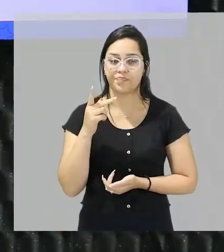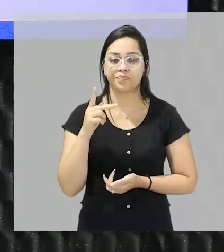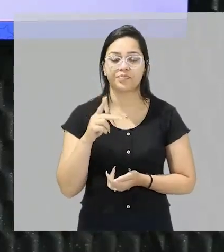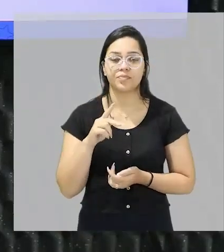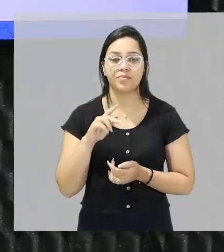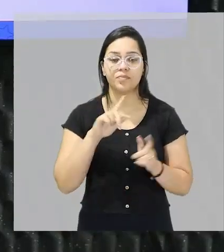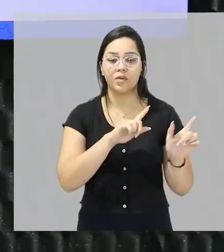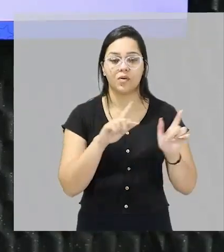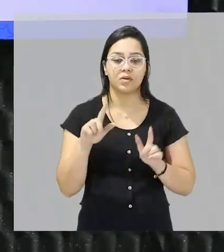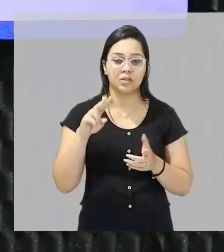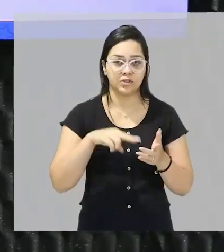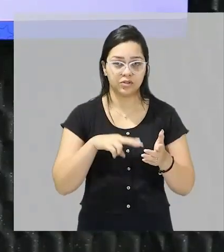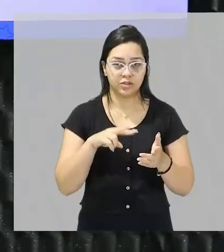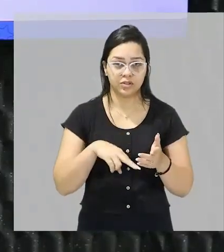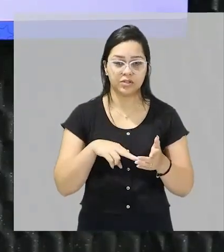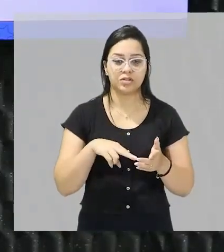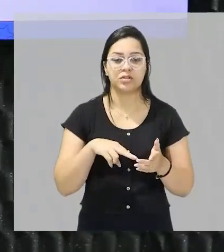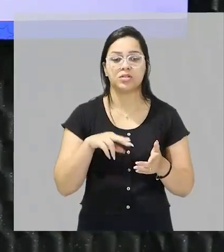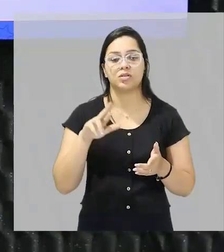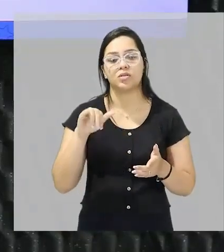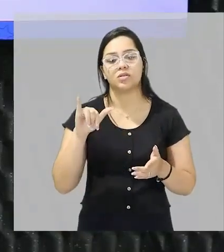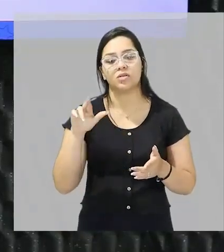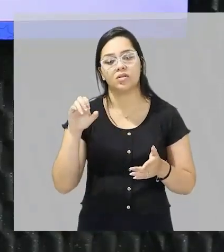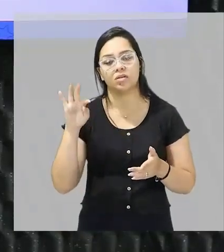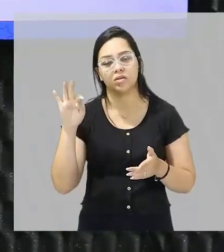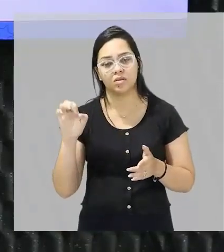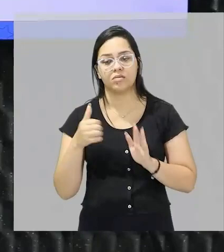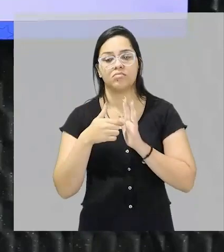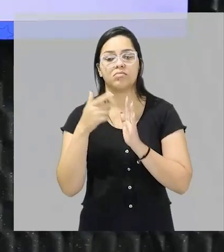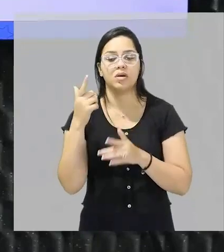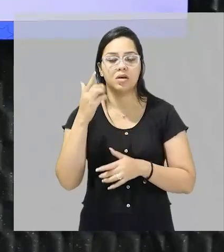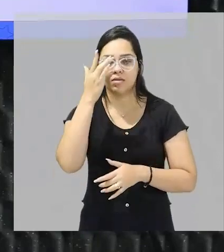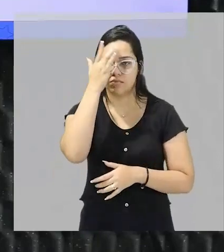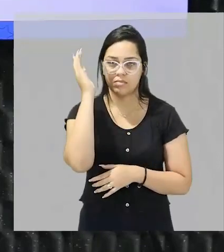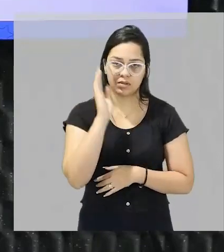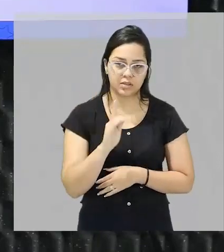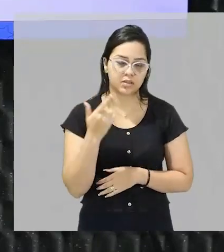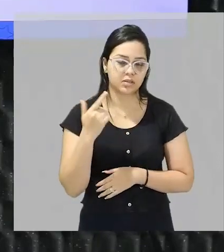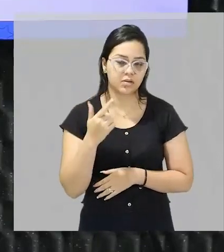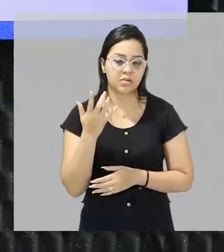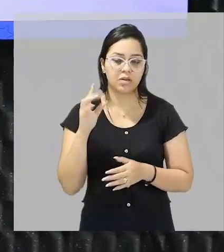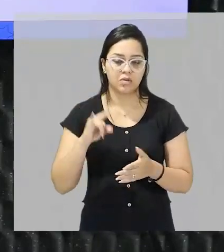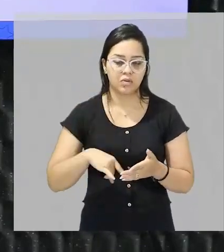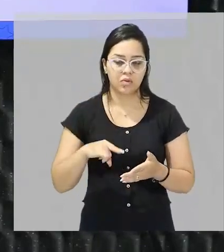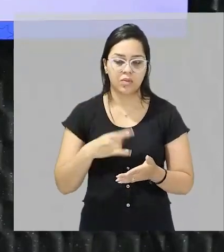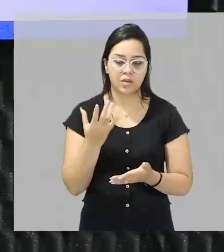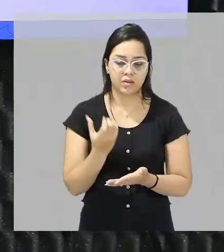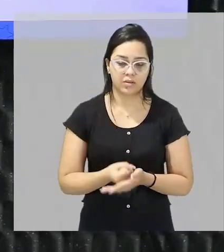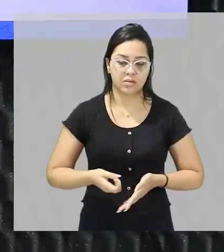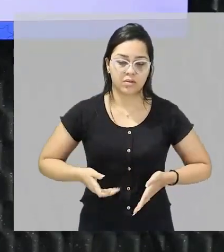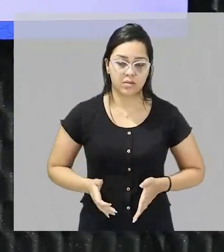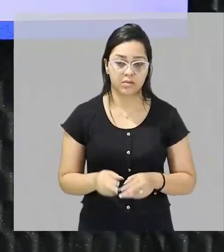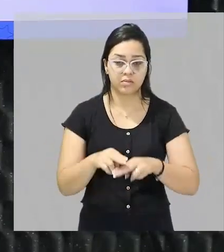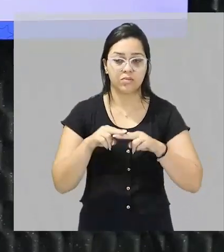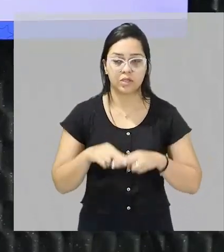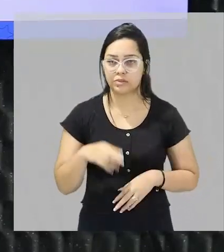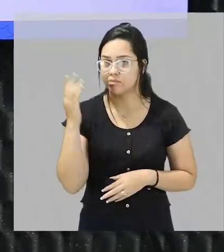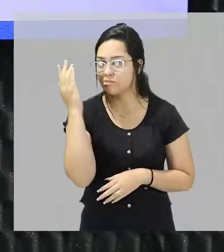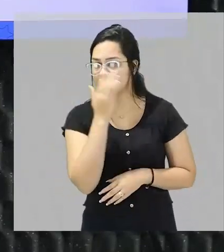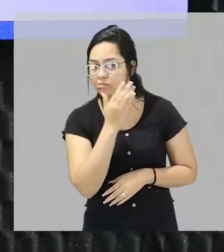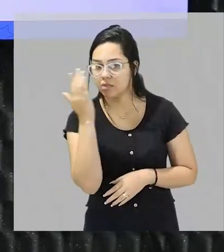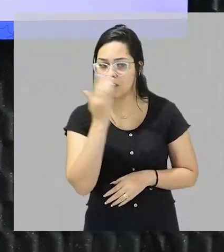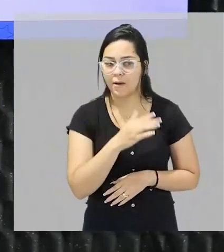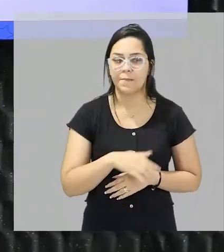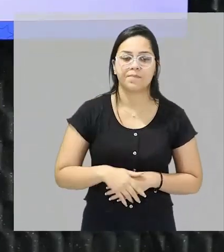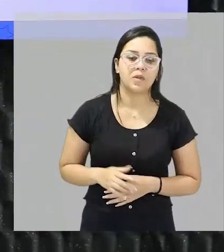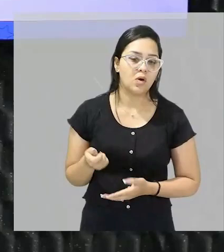para apresentar a situação problema. Brasileiros que não têm registro civil e que se tornaram, por isso, invisíveis. Não